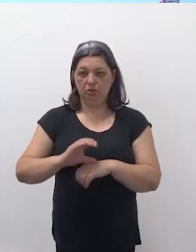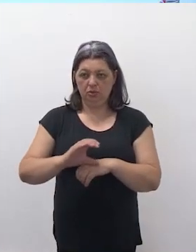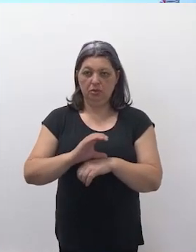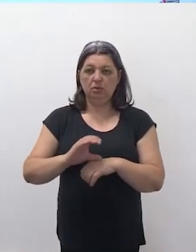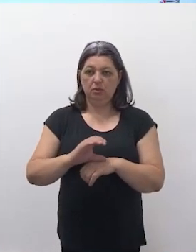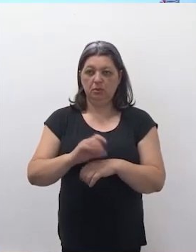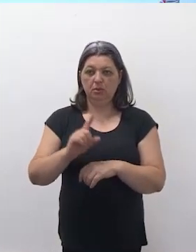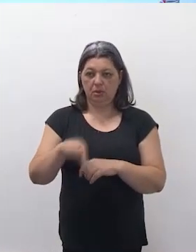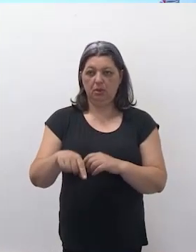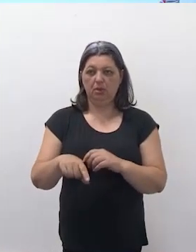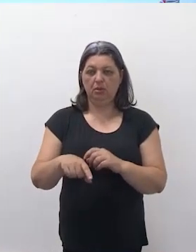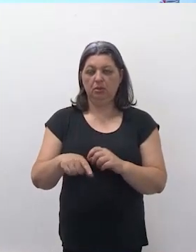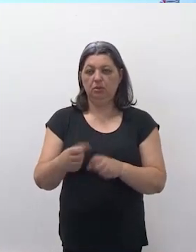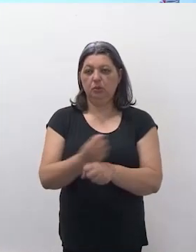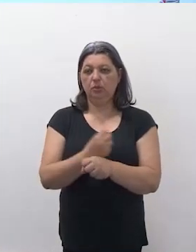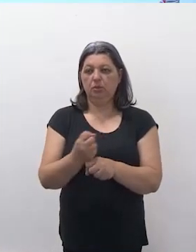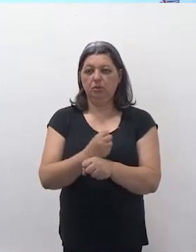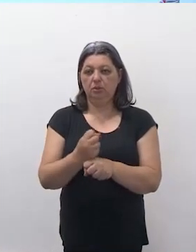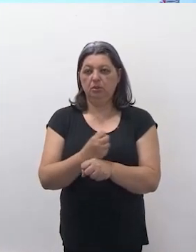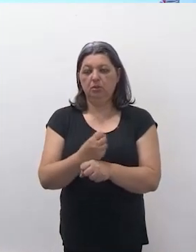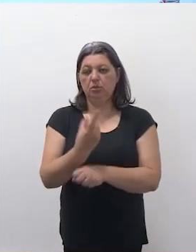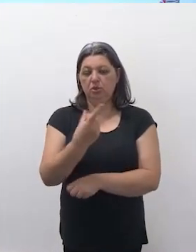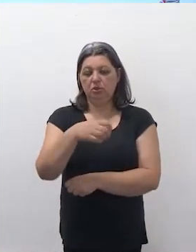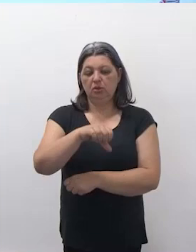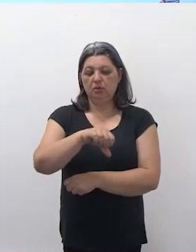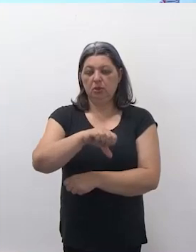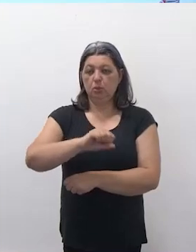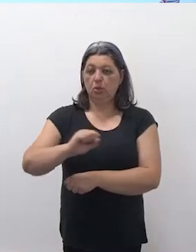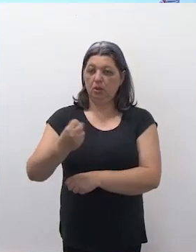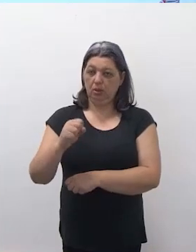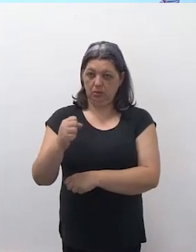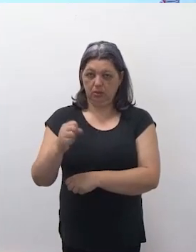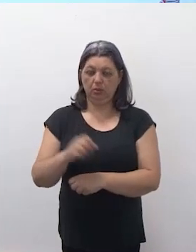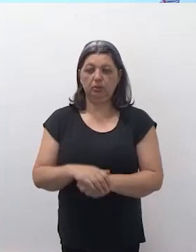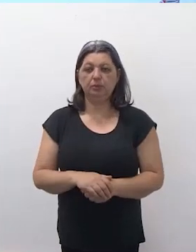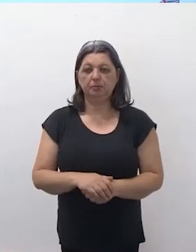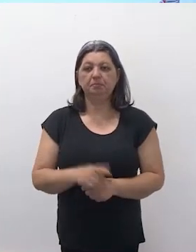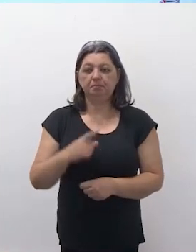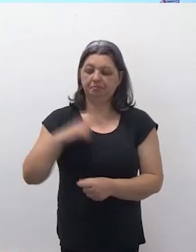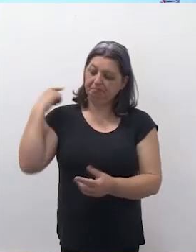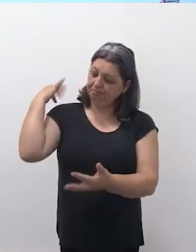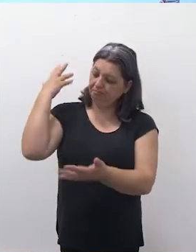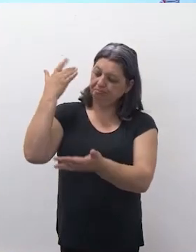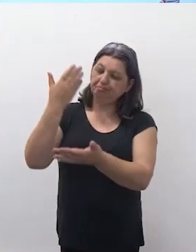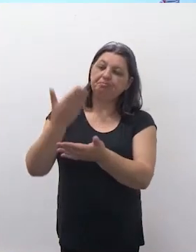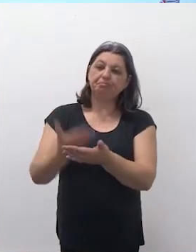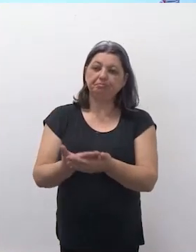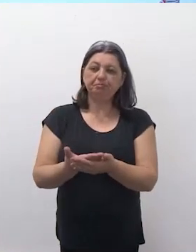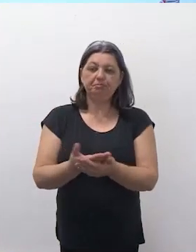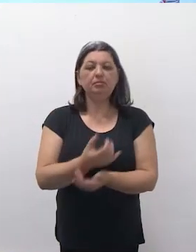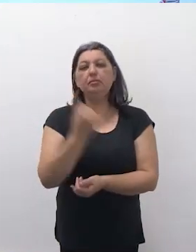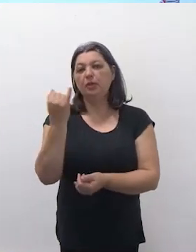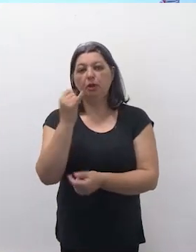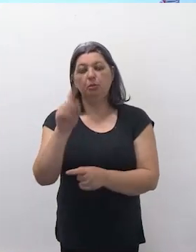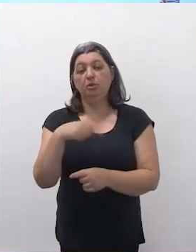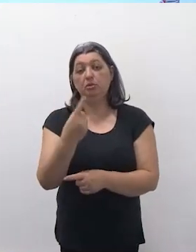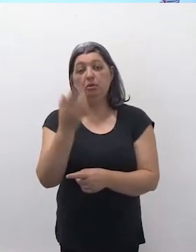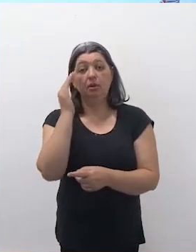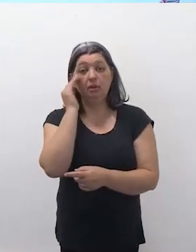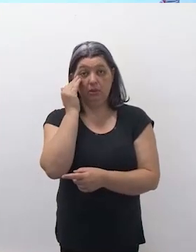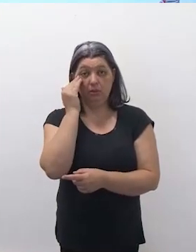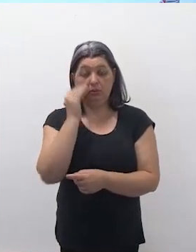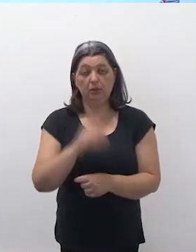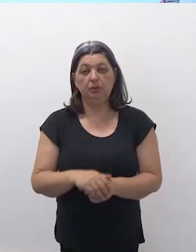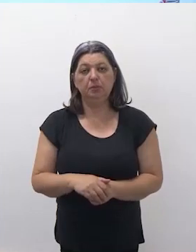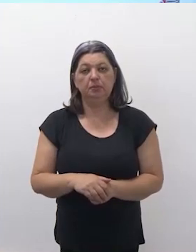a de 88, atual, né, de 88, mas ela é a que está vigente até hoje. E é importante que a gente tenha esse olhar ali de entender, né,